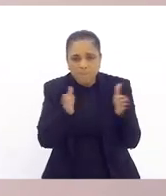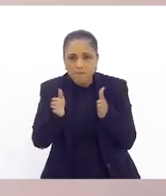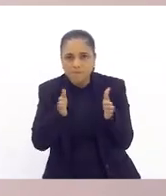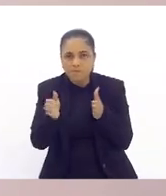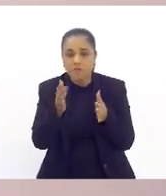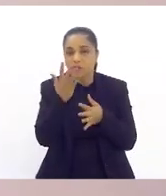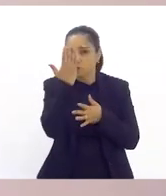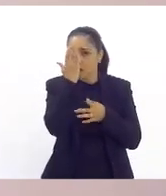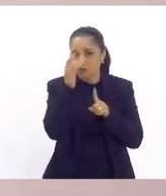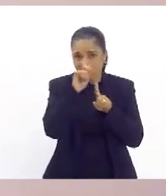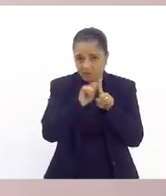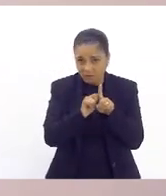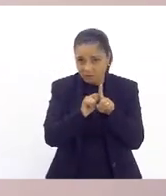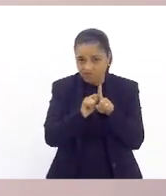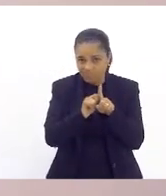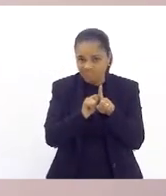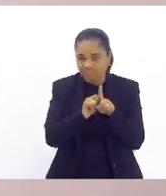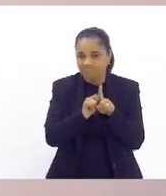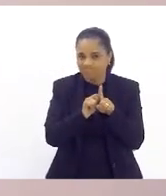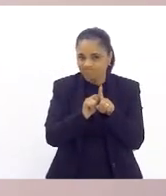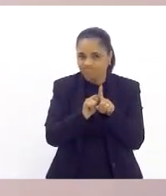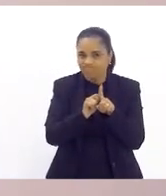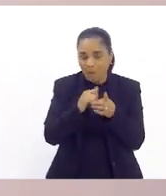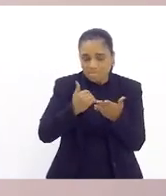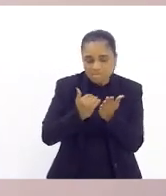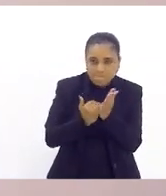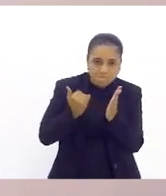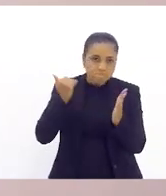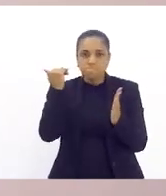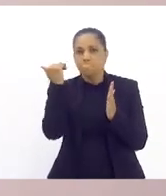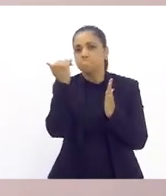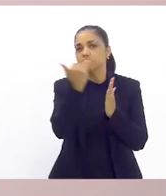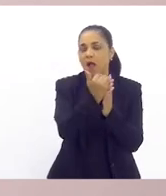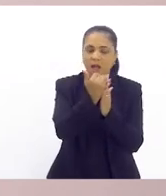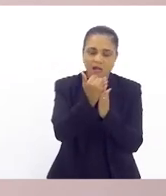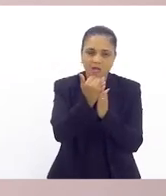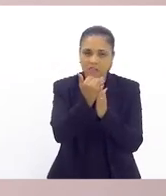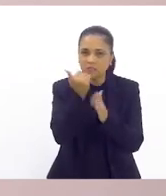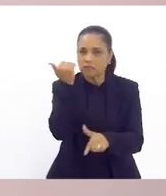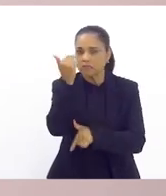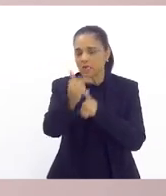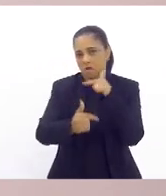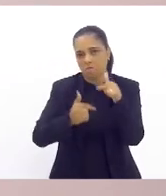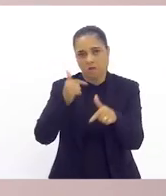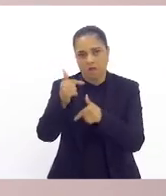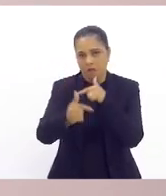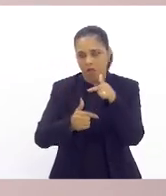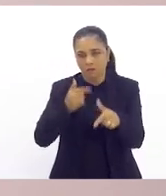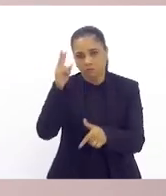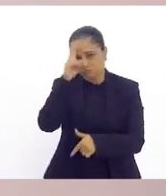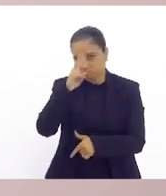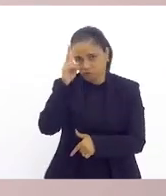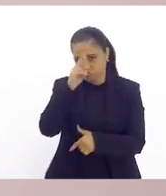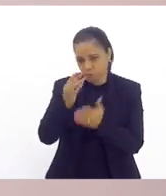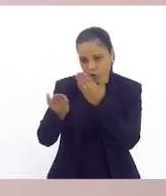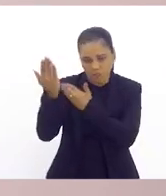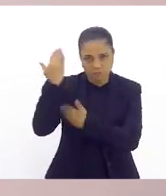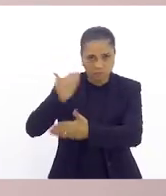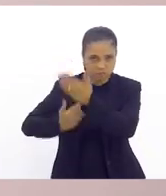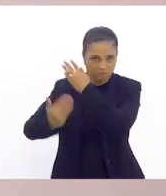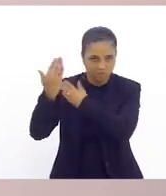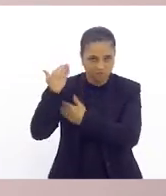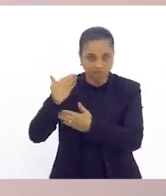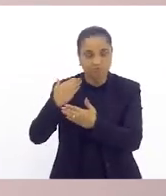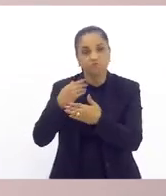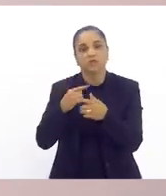ultrapassou qualquer histórico que nós tínhamos nos anos anteriores então a gente teve a gente